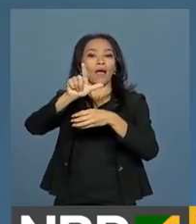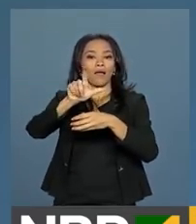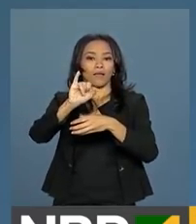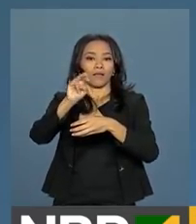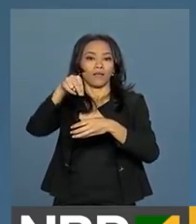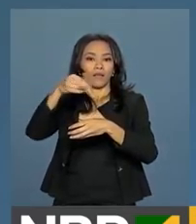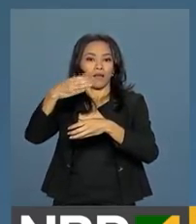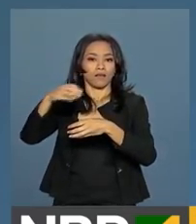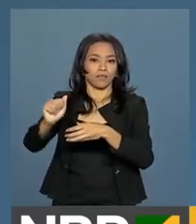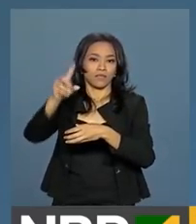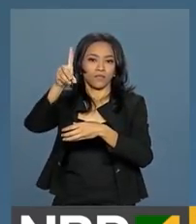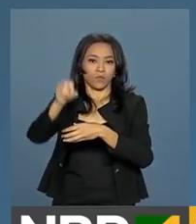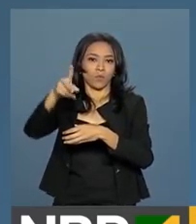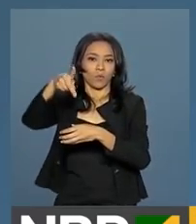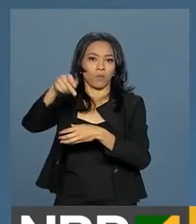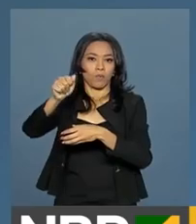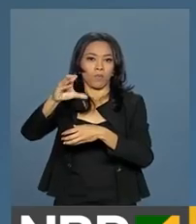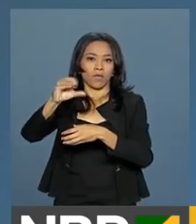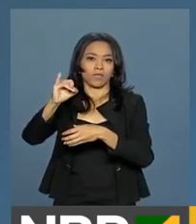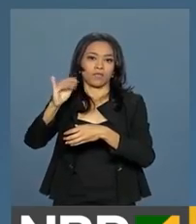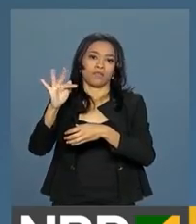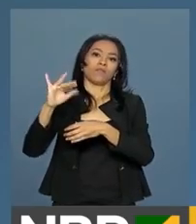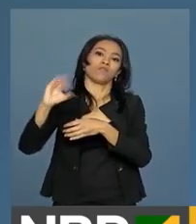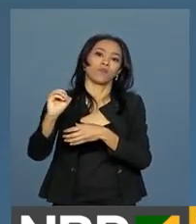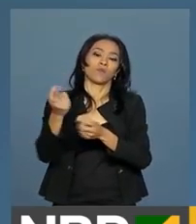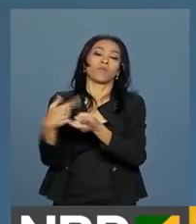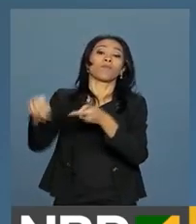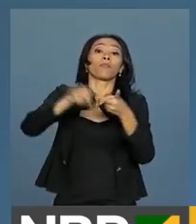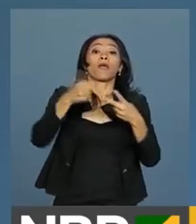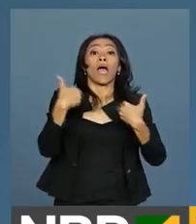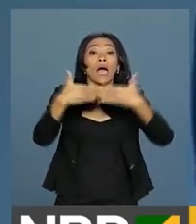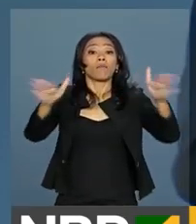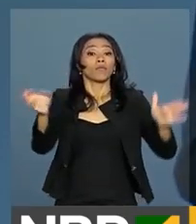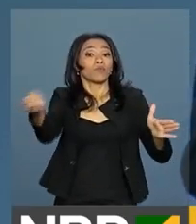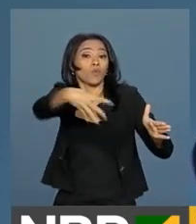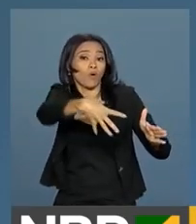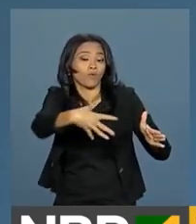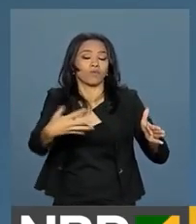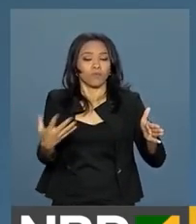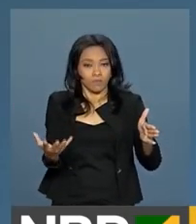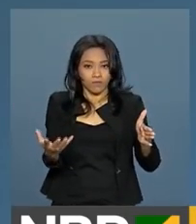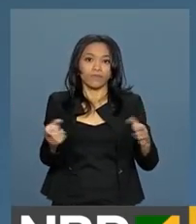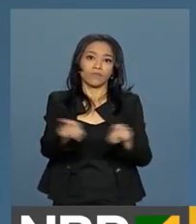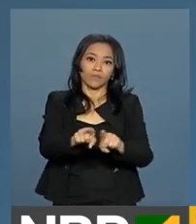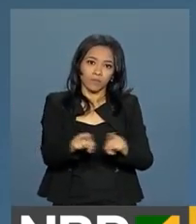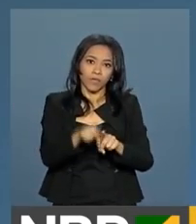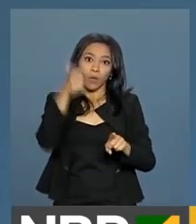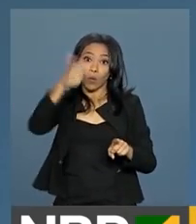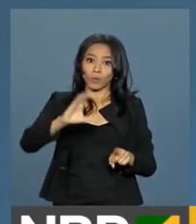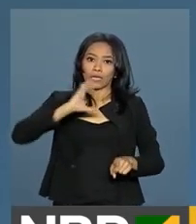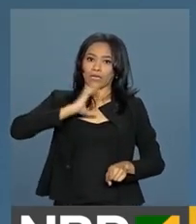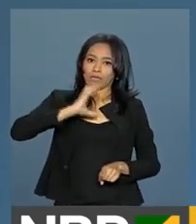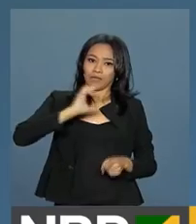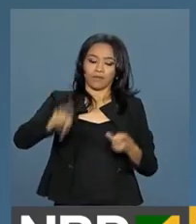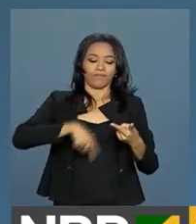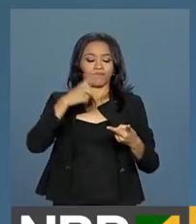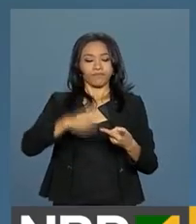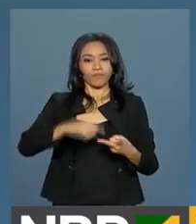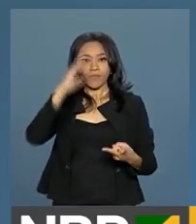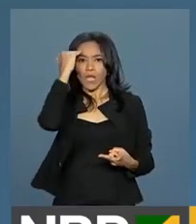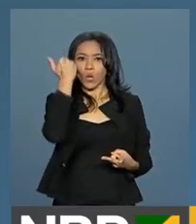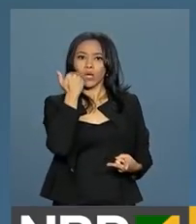negociações comerciais antigas estamos a abrir novas frentes já há tratativas em curso com o canadá a coreia do sul